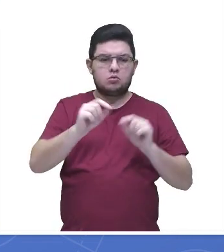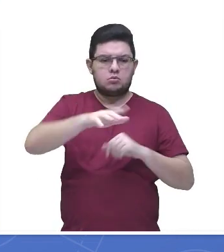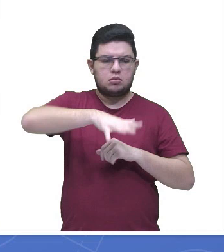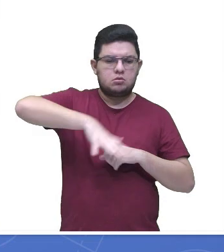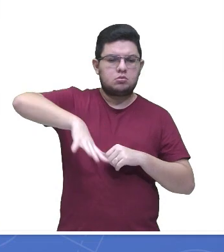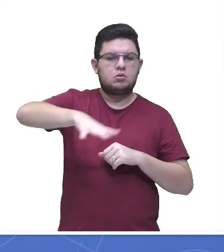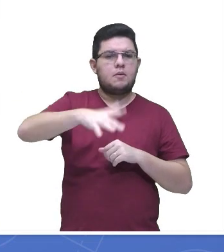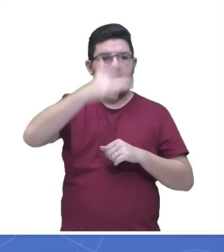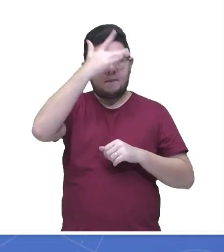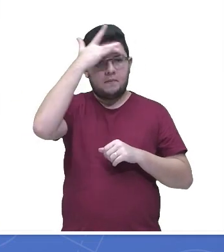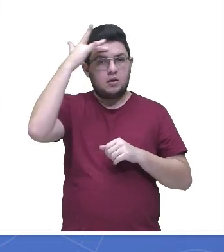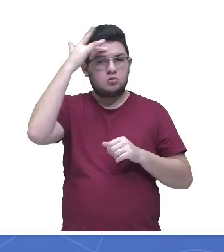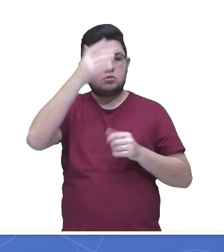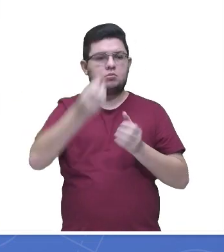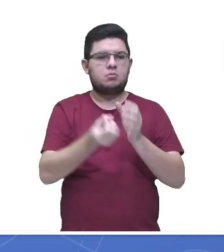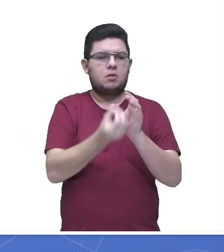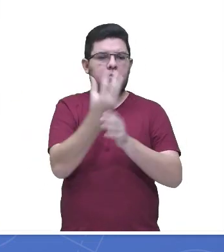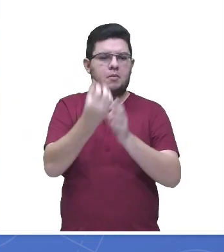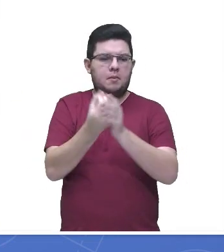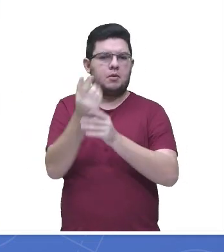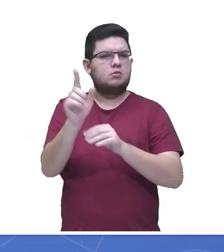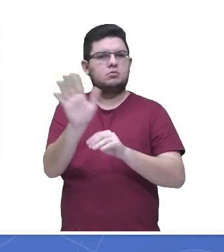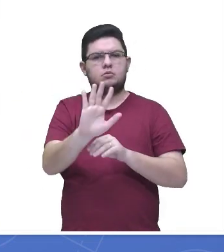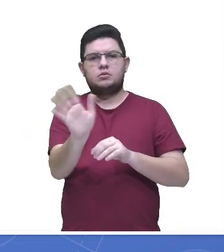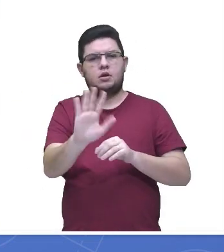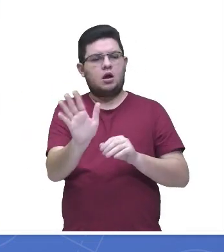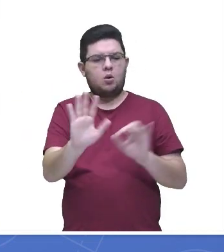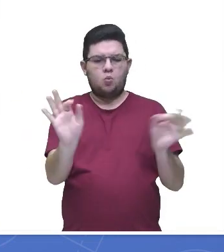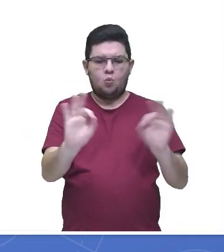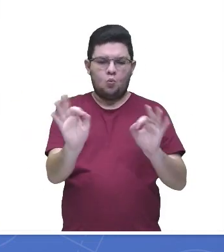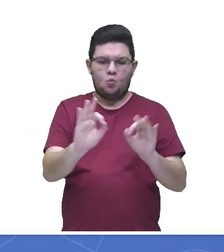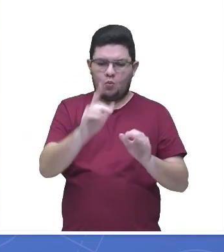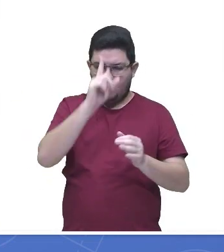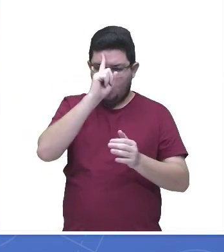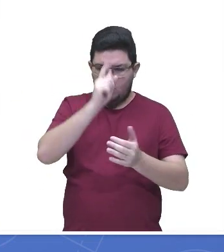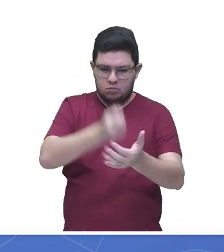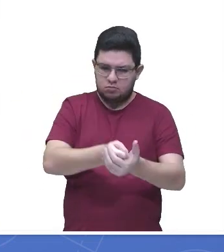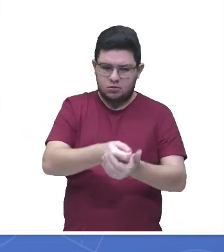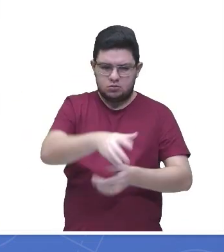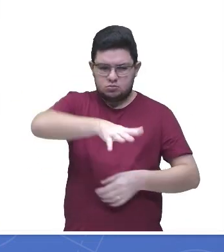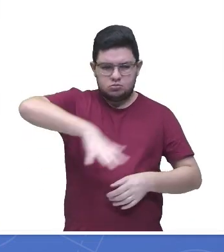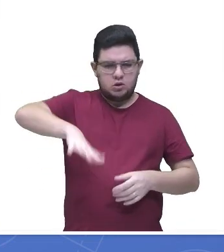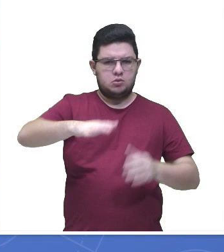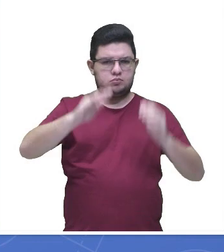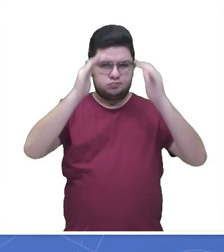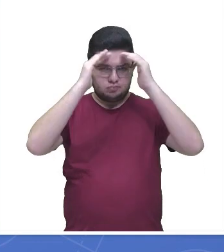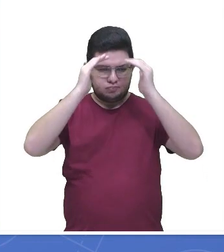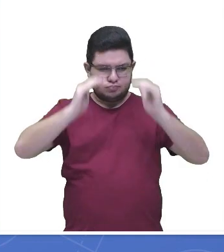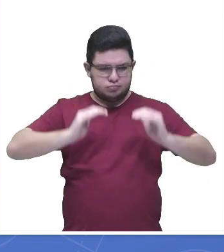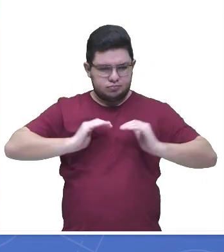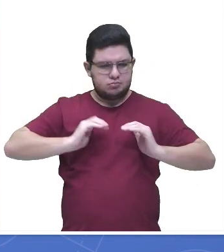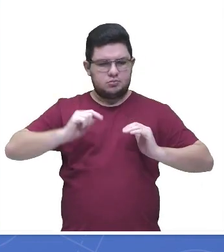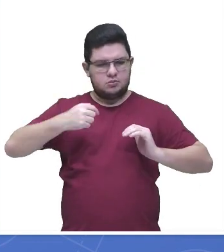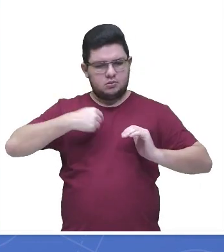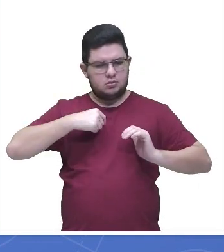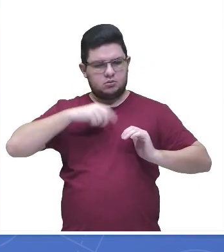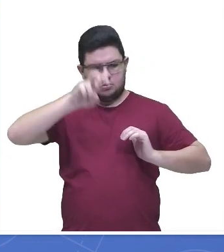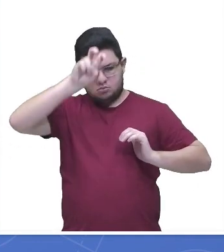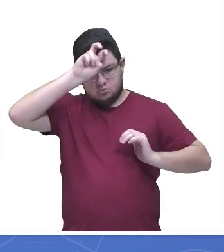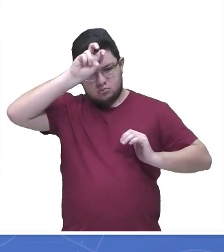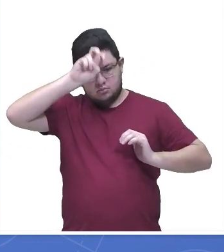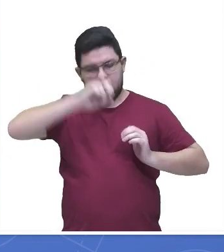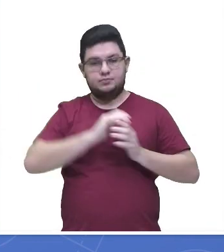artista, porque quem determinava era o faraó, e a Grécia já vem trazendo esse contraponto. A arte grega